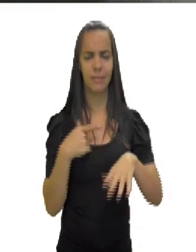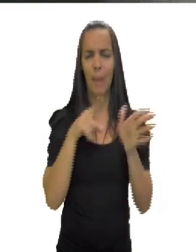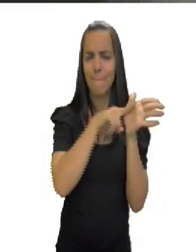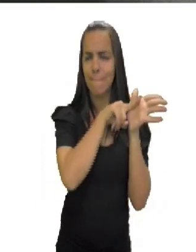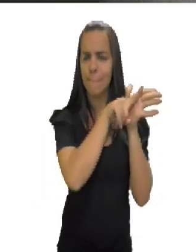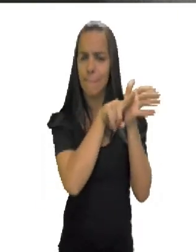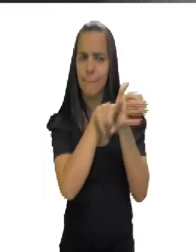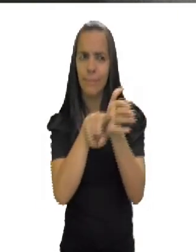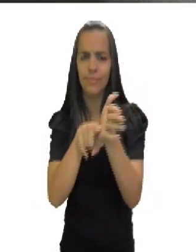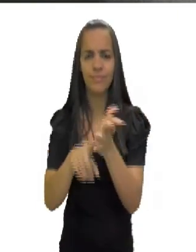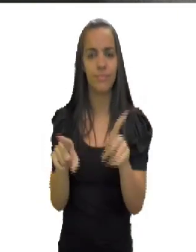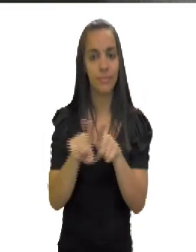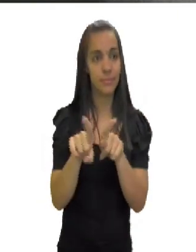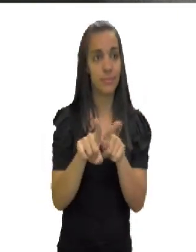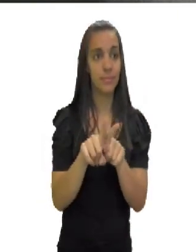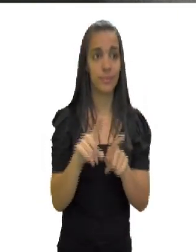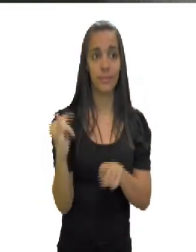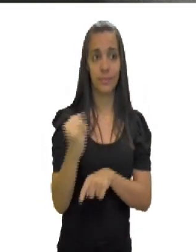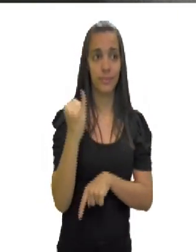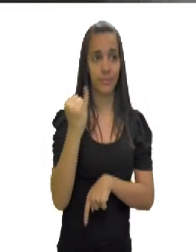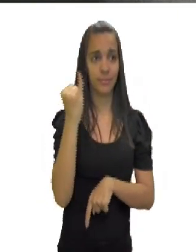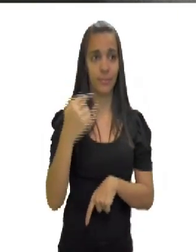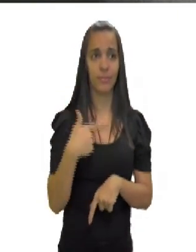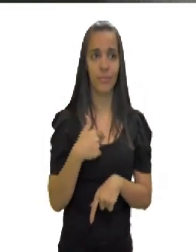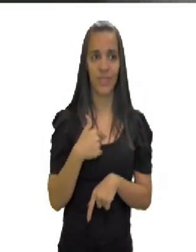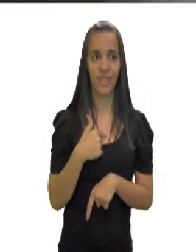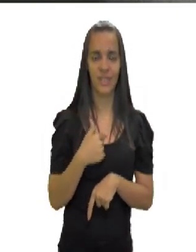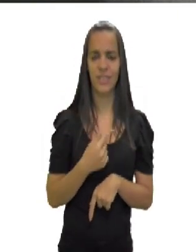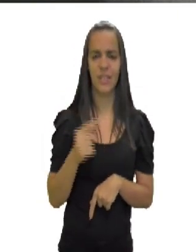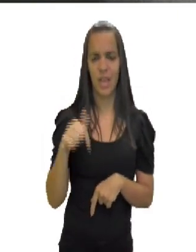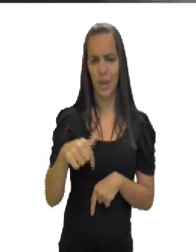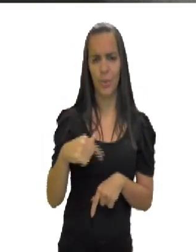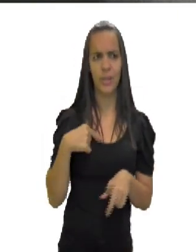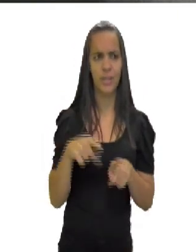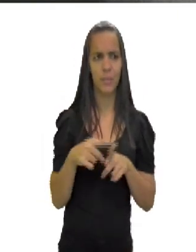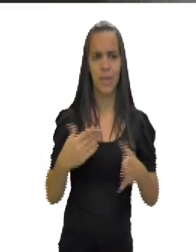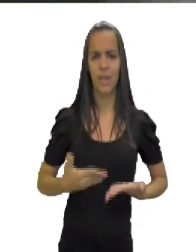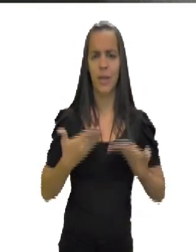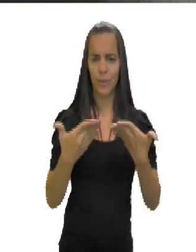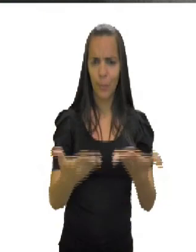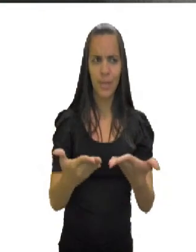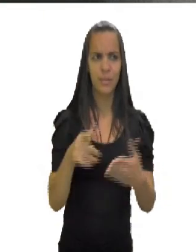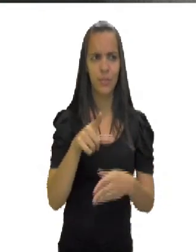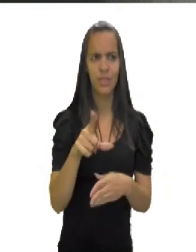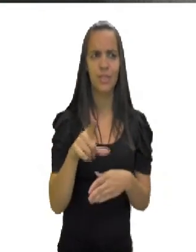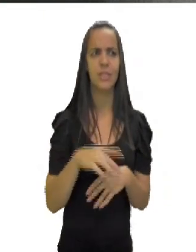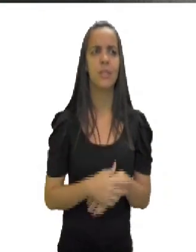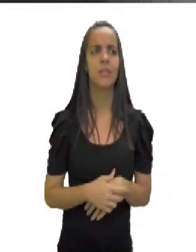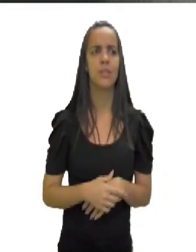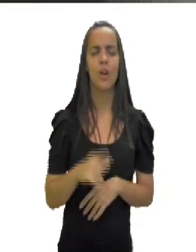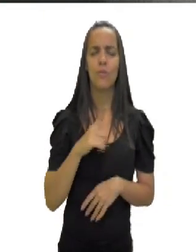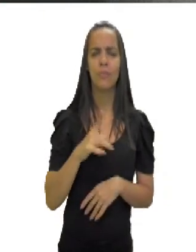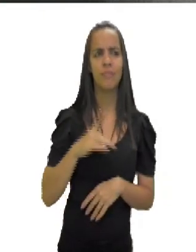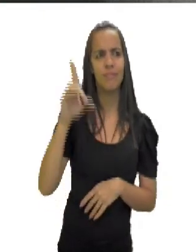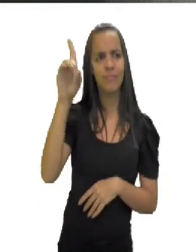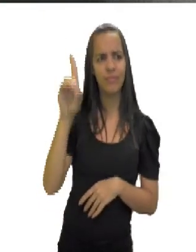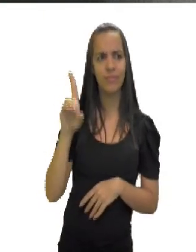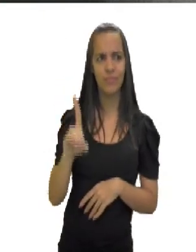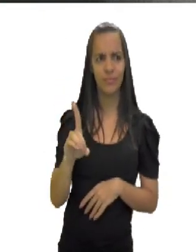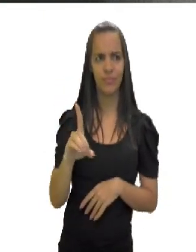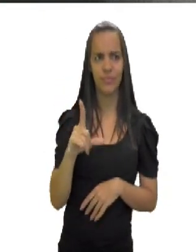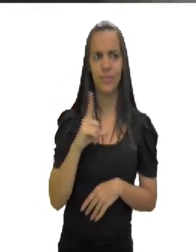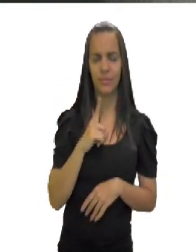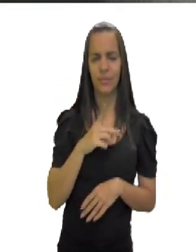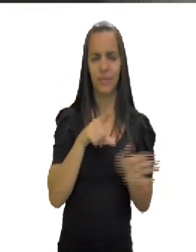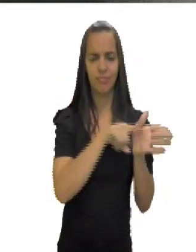pesquise também aquilo que você não compreendeu e que eu também não passei para você aqui agora. Você tem o direito e o dever de